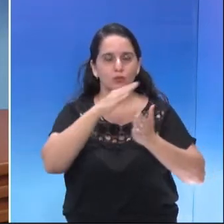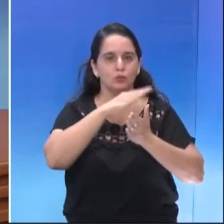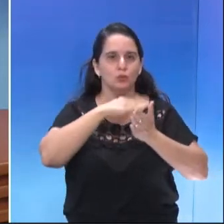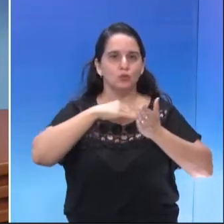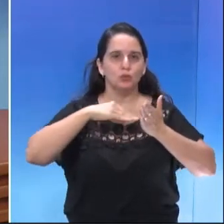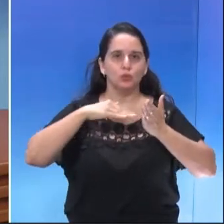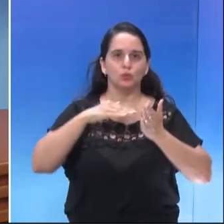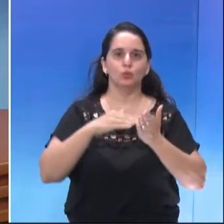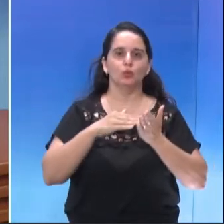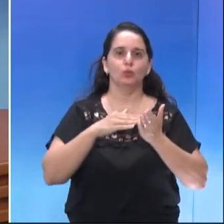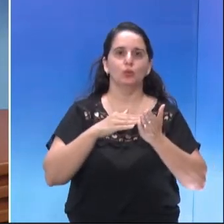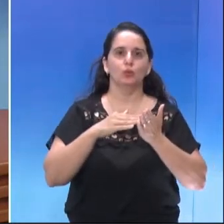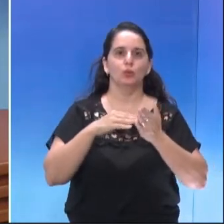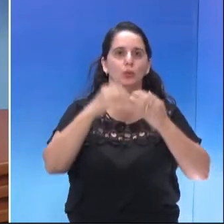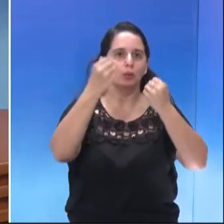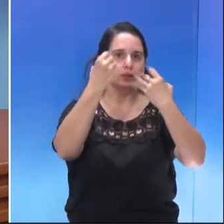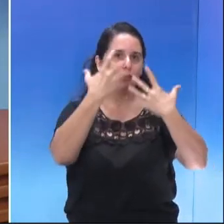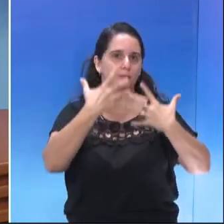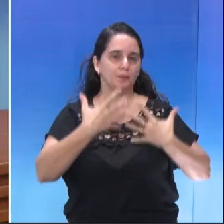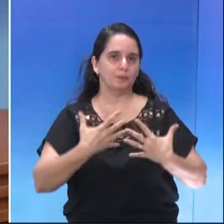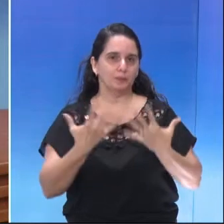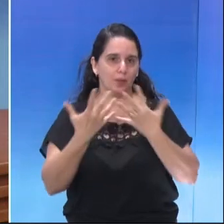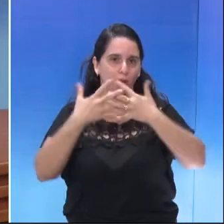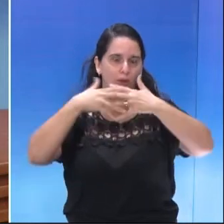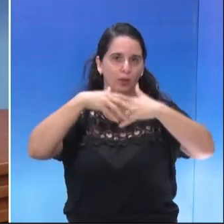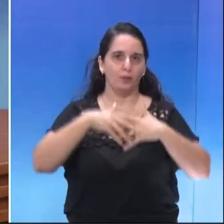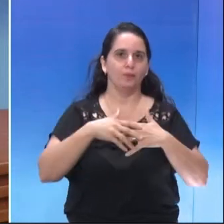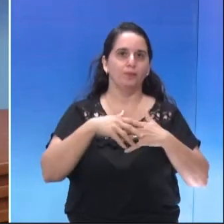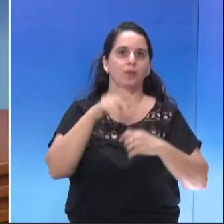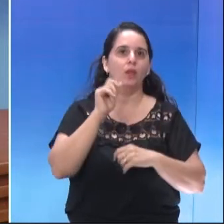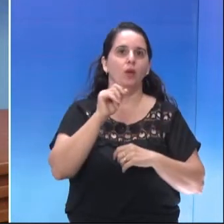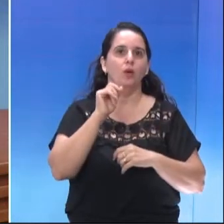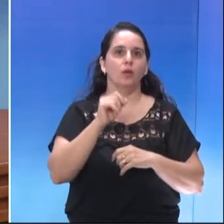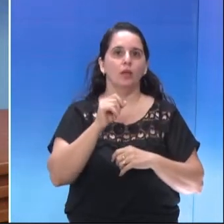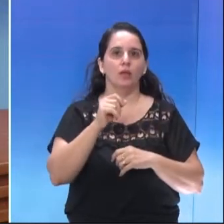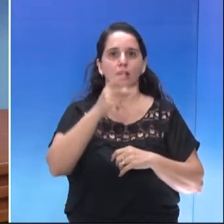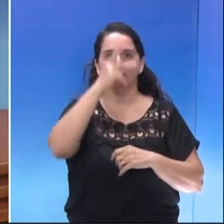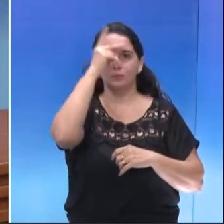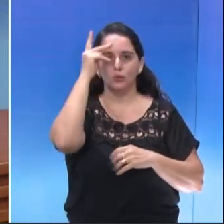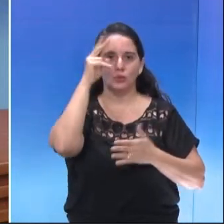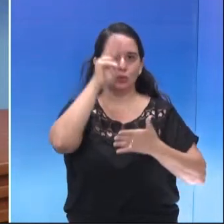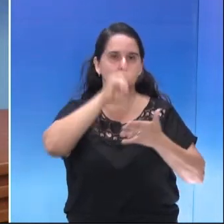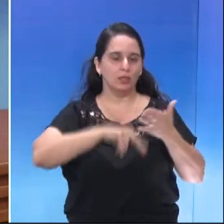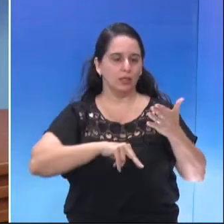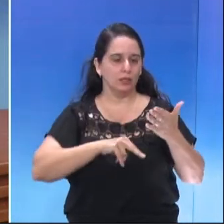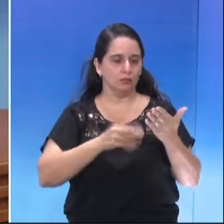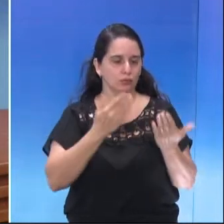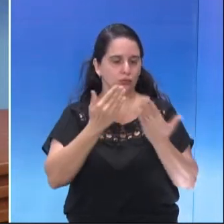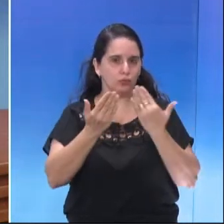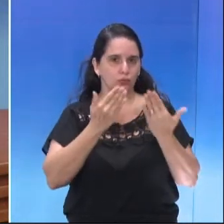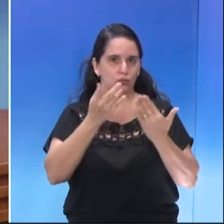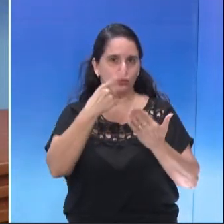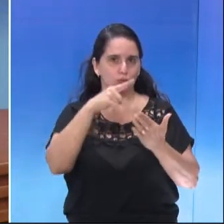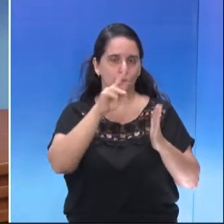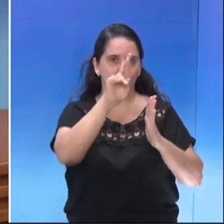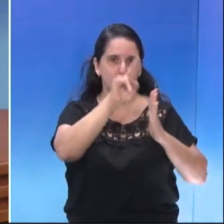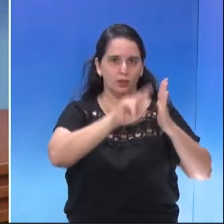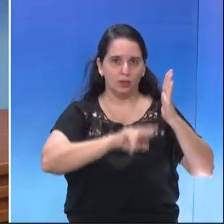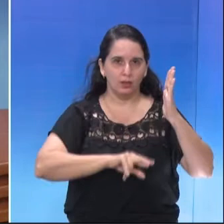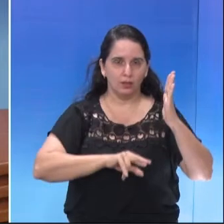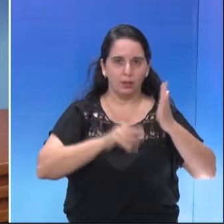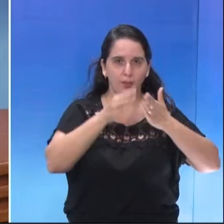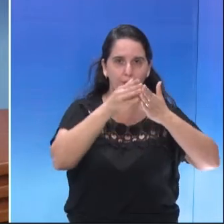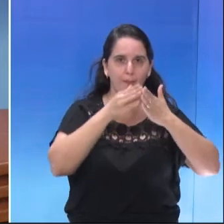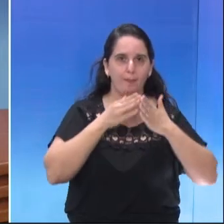uma intervenção. O que é que a banca do Exame Nacional do Ensino Médio pede em relação